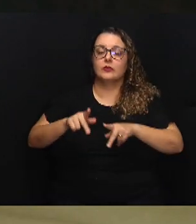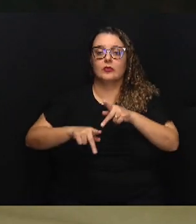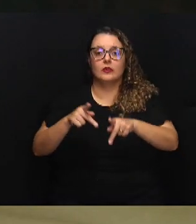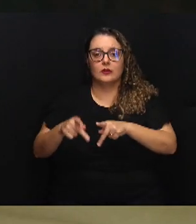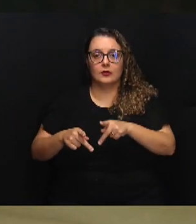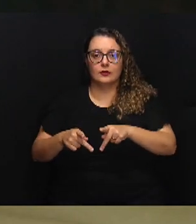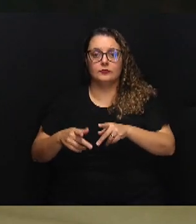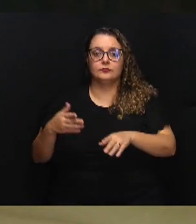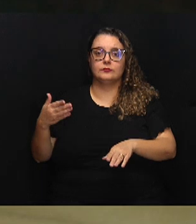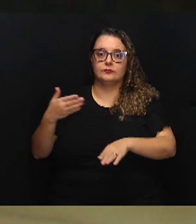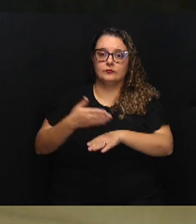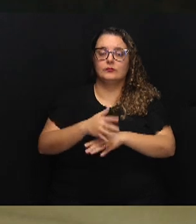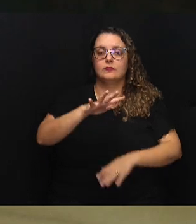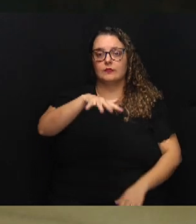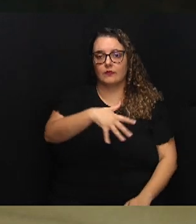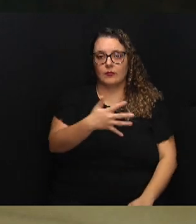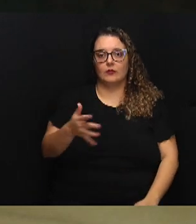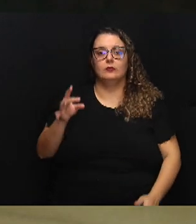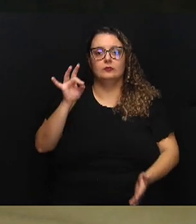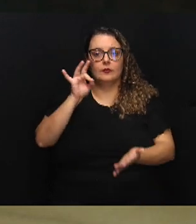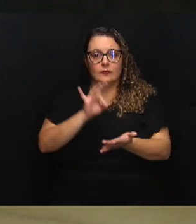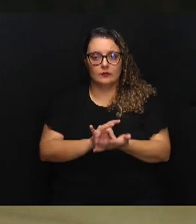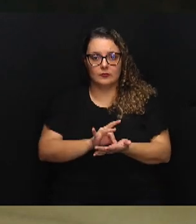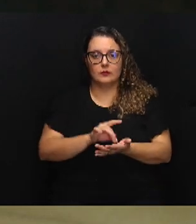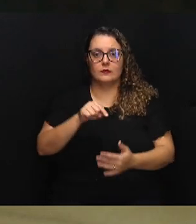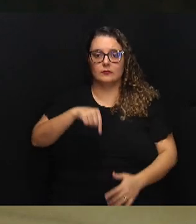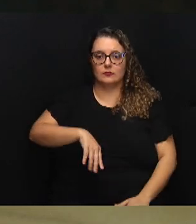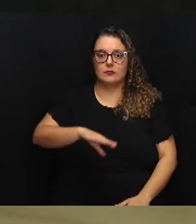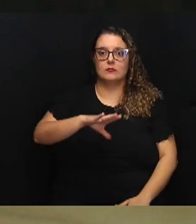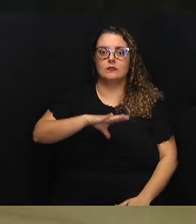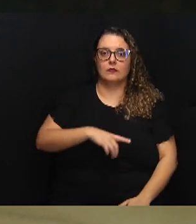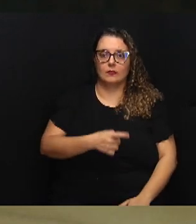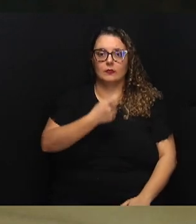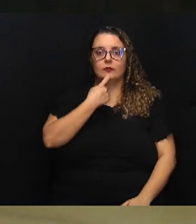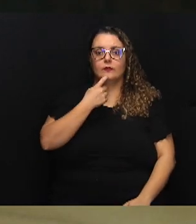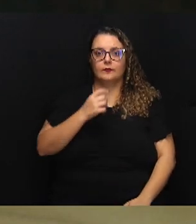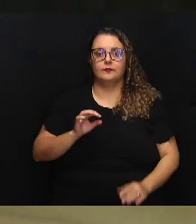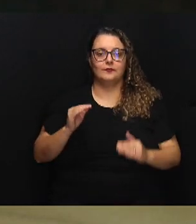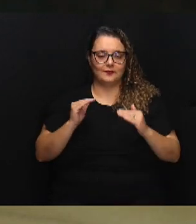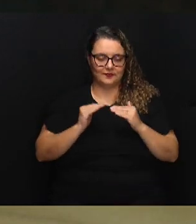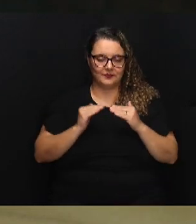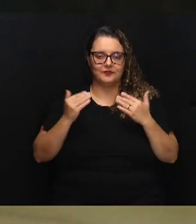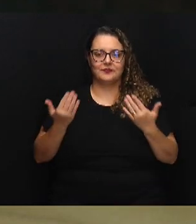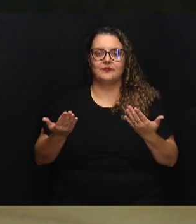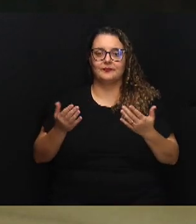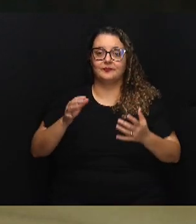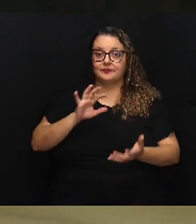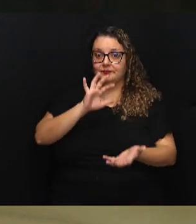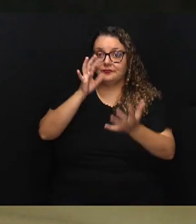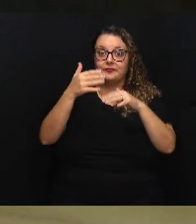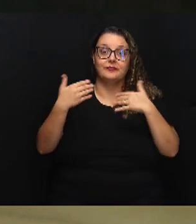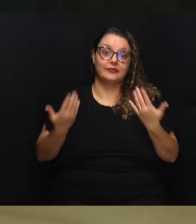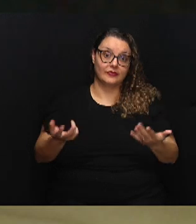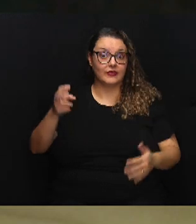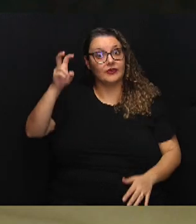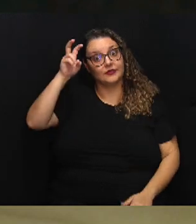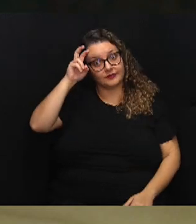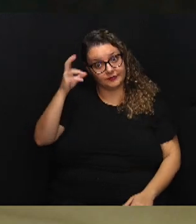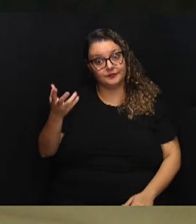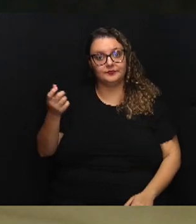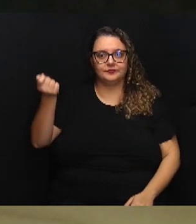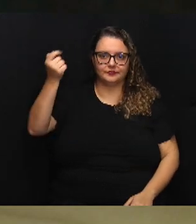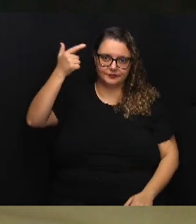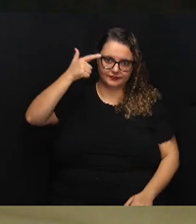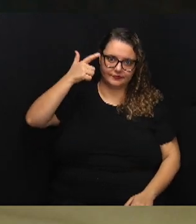parte do calendário oficial aqui do município, combinado? Previsão do tempo, bom, quinta-feira teve